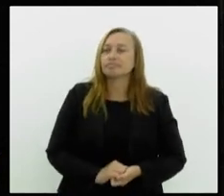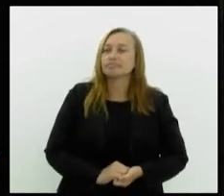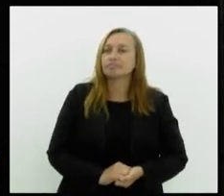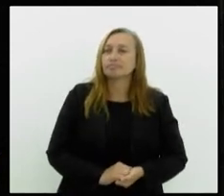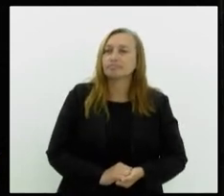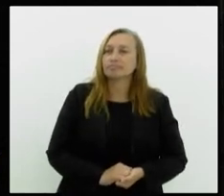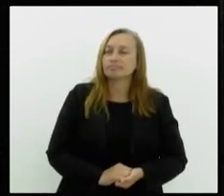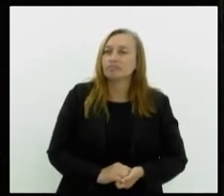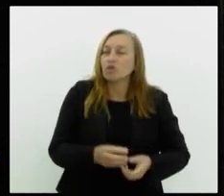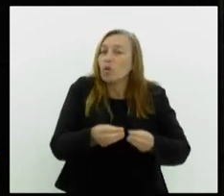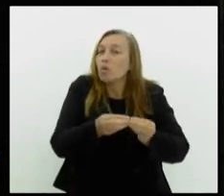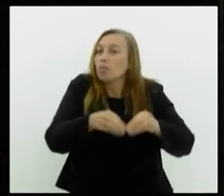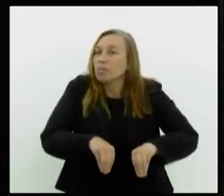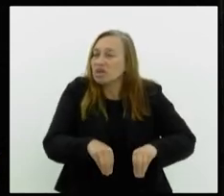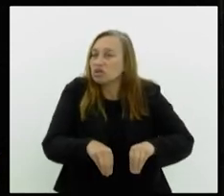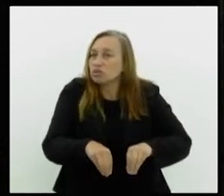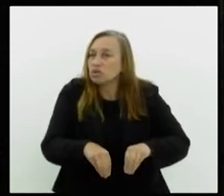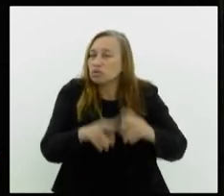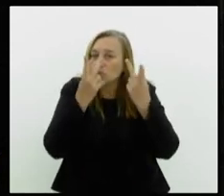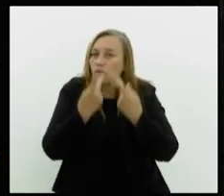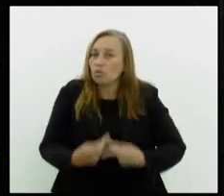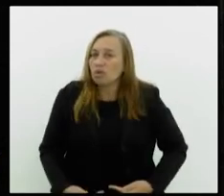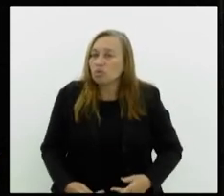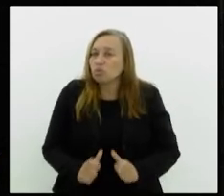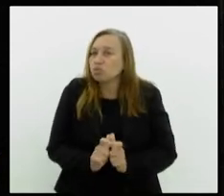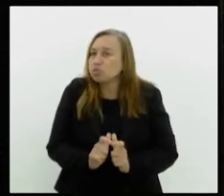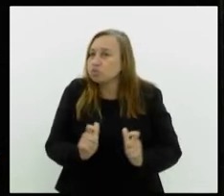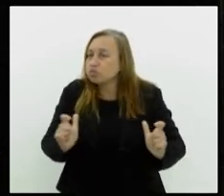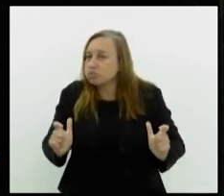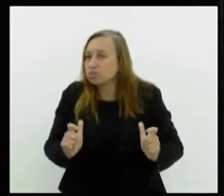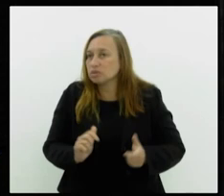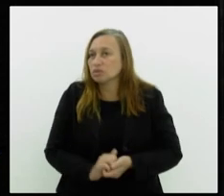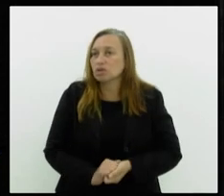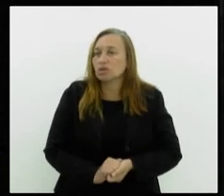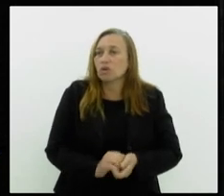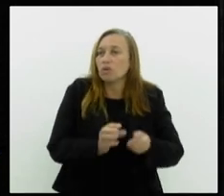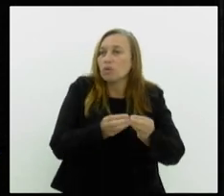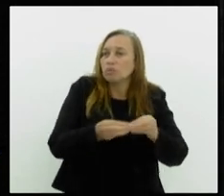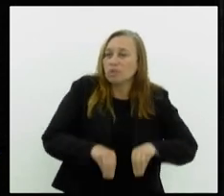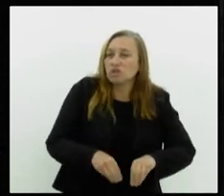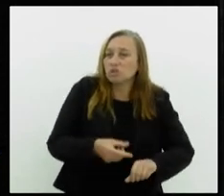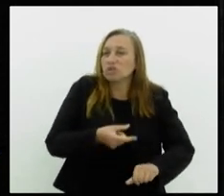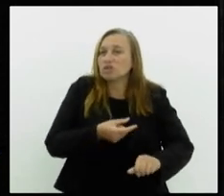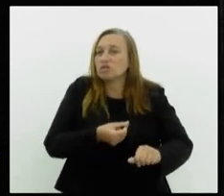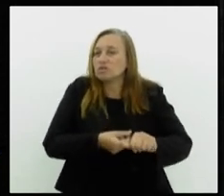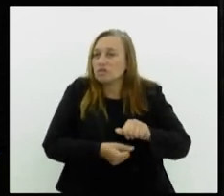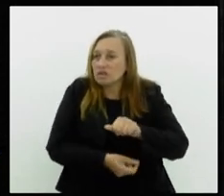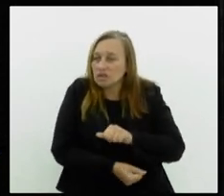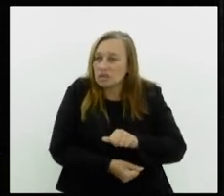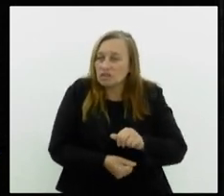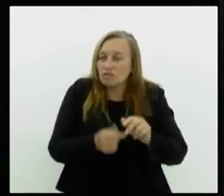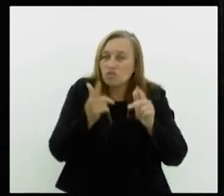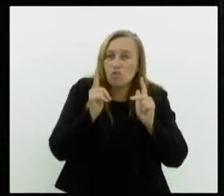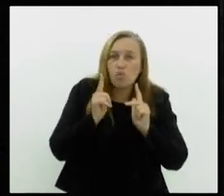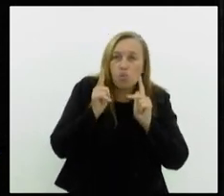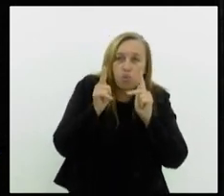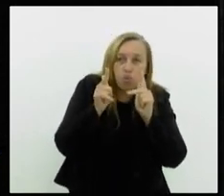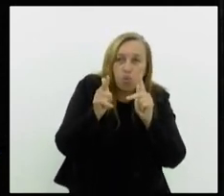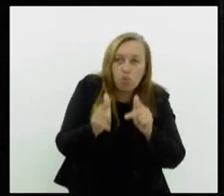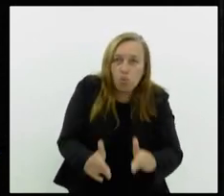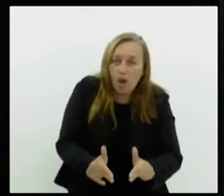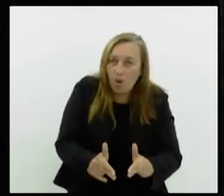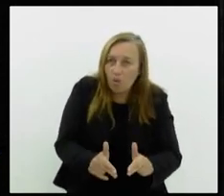O prejuízo humano foi imenso. O prejuízo financeiro foi igualmente